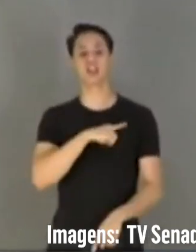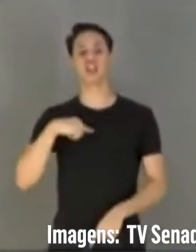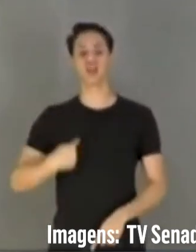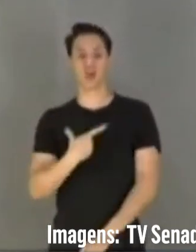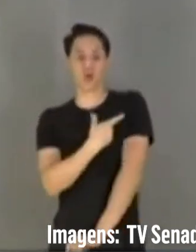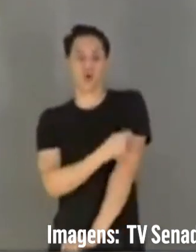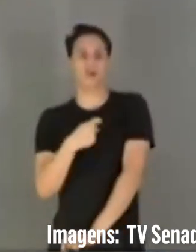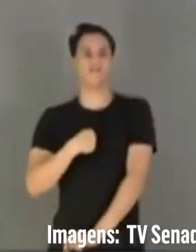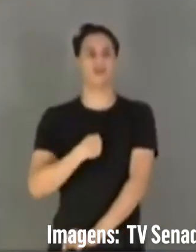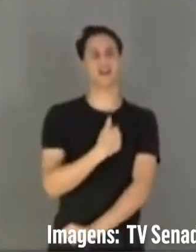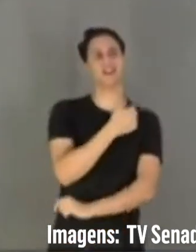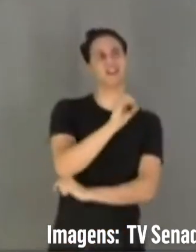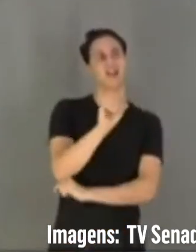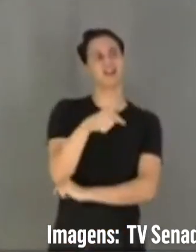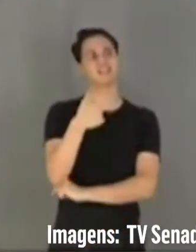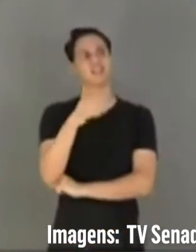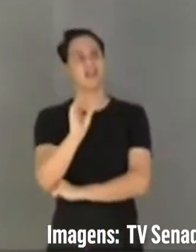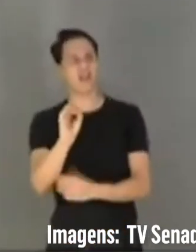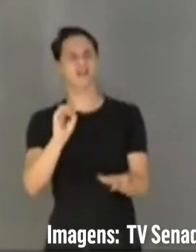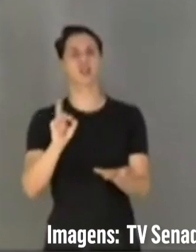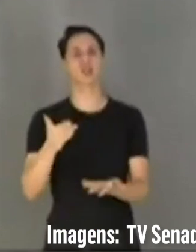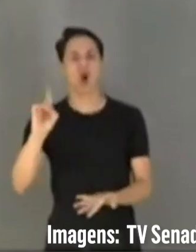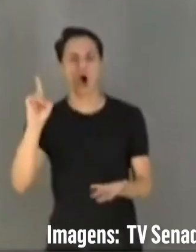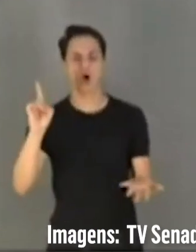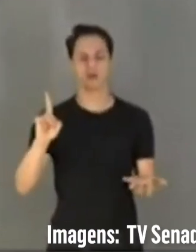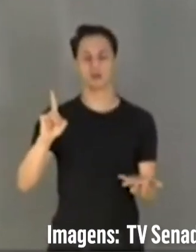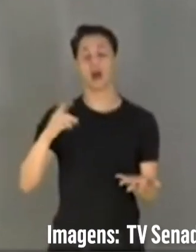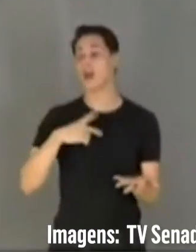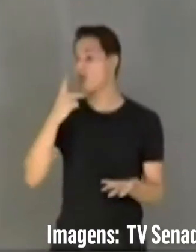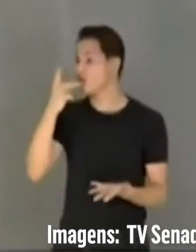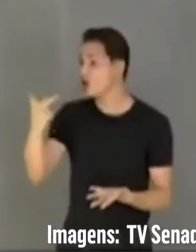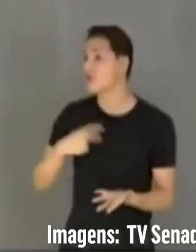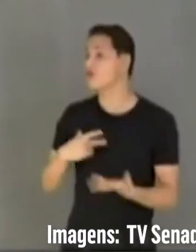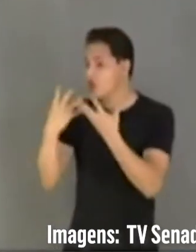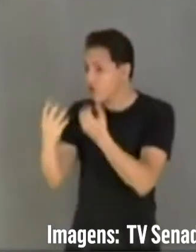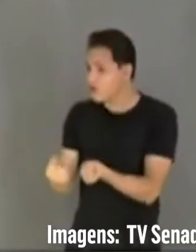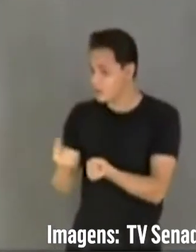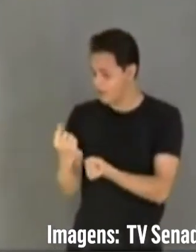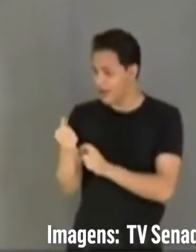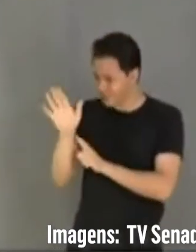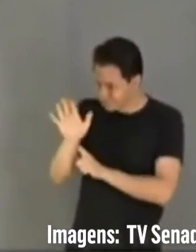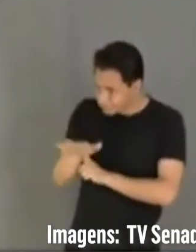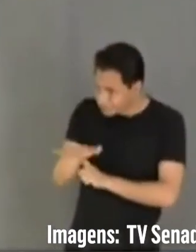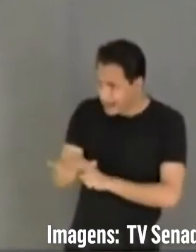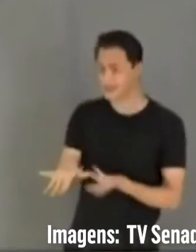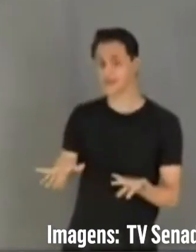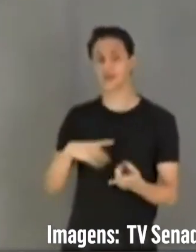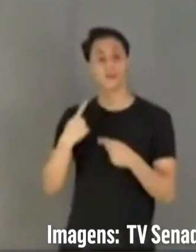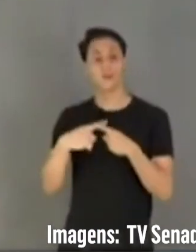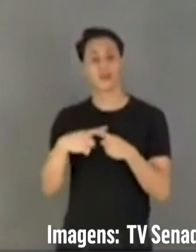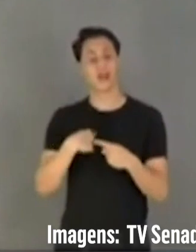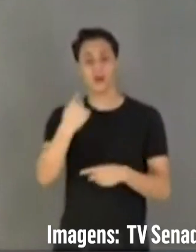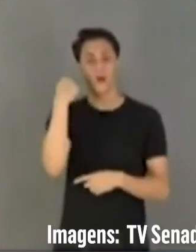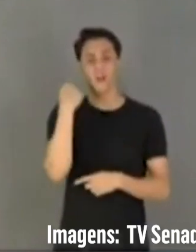70. Eu envio para eles e eu falo, pessoal, vamos reduzir o preço em momentos que eu nem sequer tinha ainda